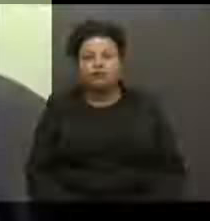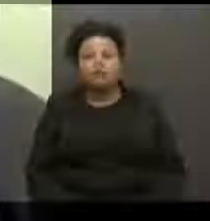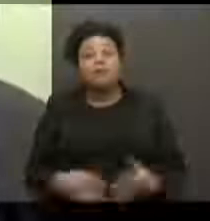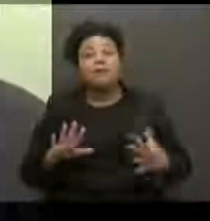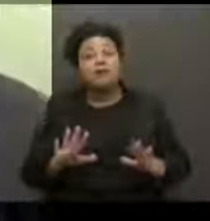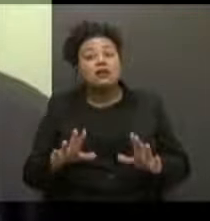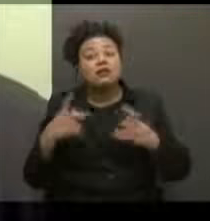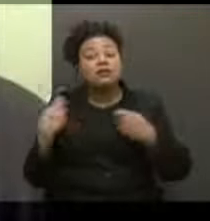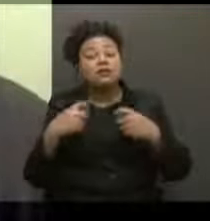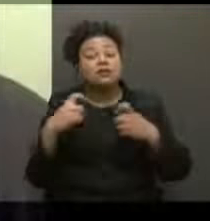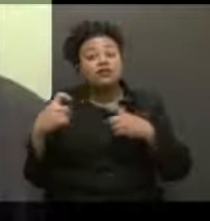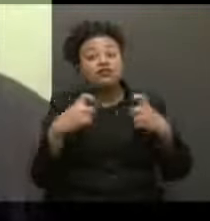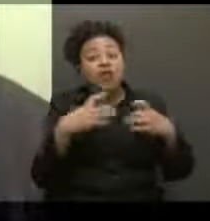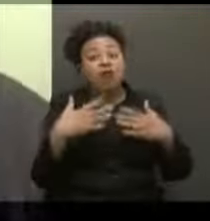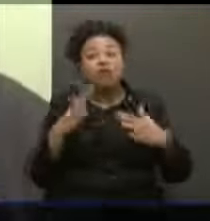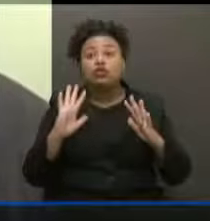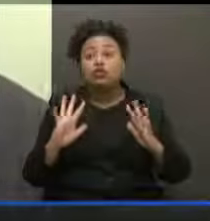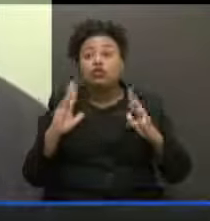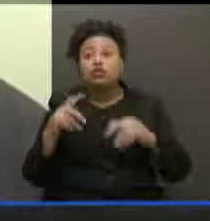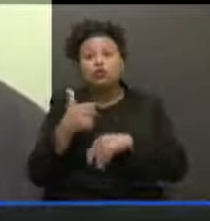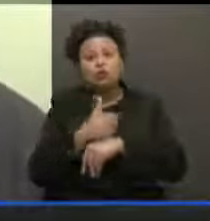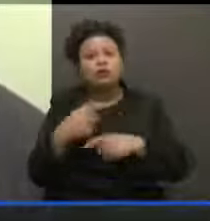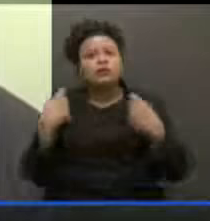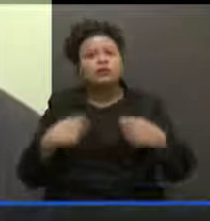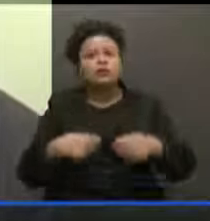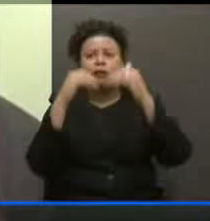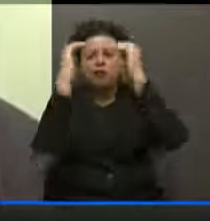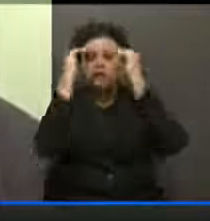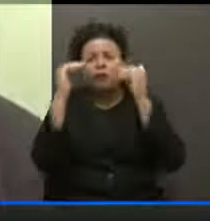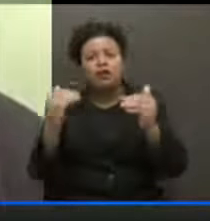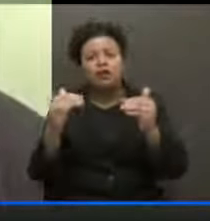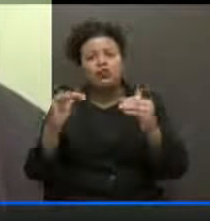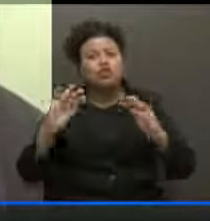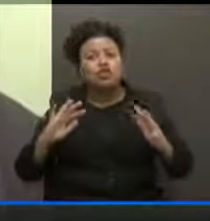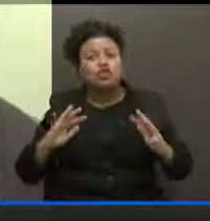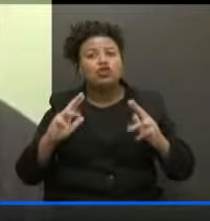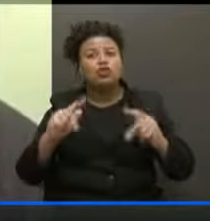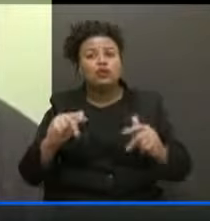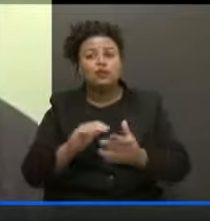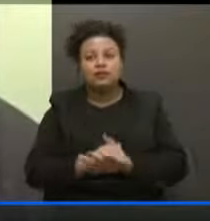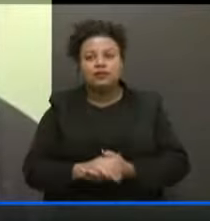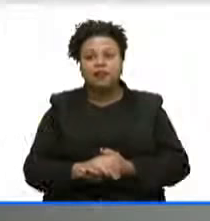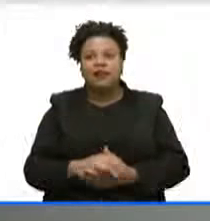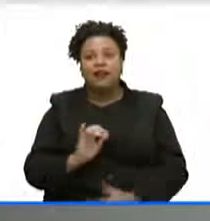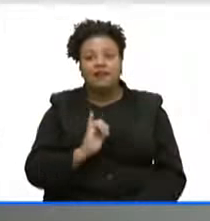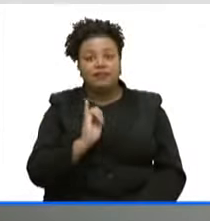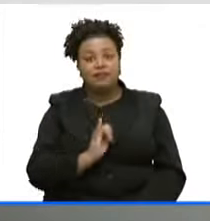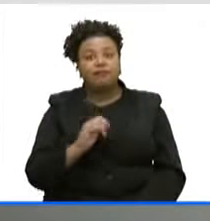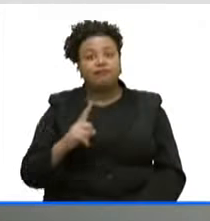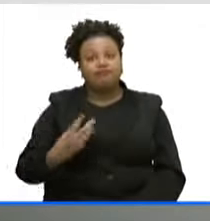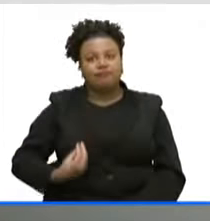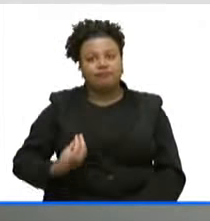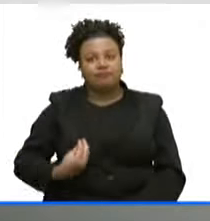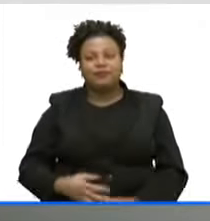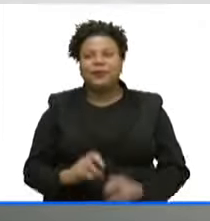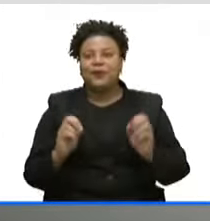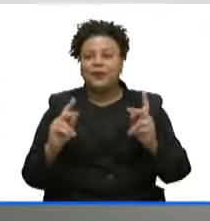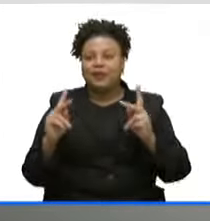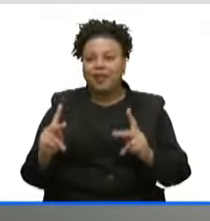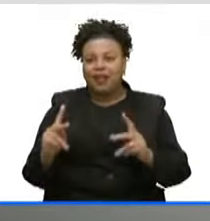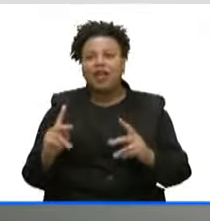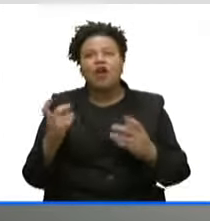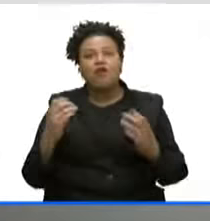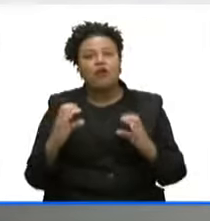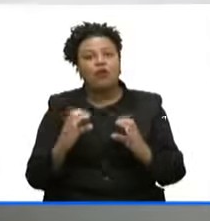diálogo, porque todas as profissões precisam ser respeitadas. Todas as profissões. Estamos no ar. Ok, então eu